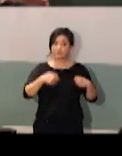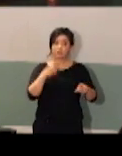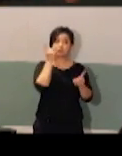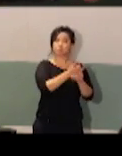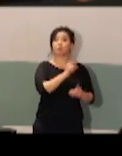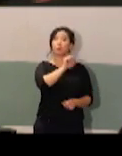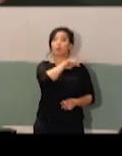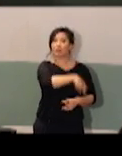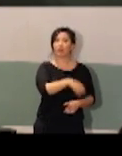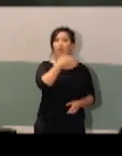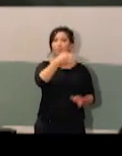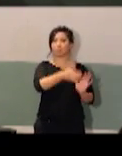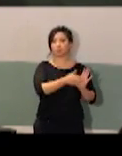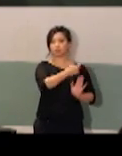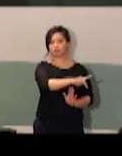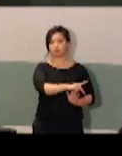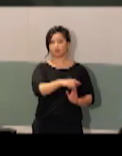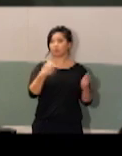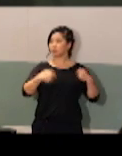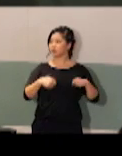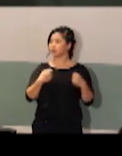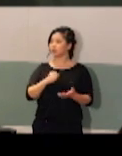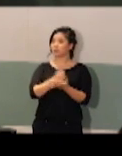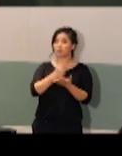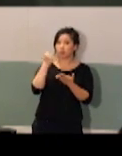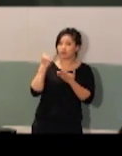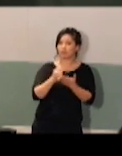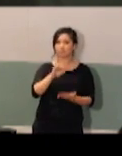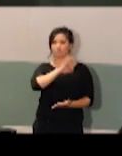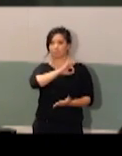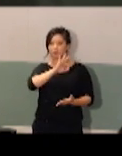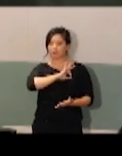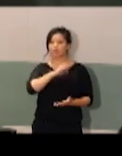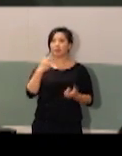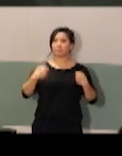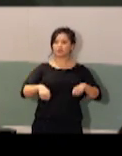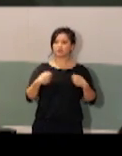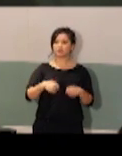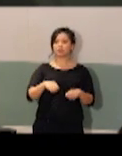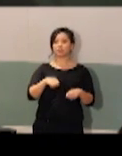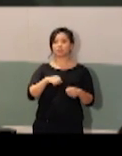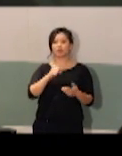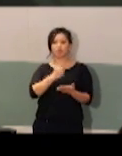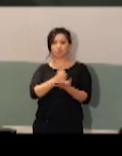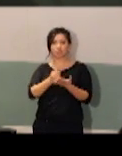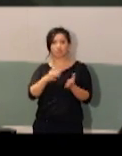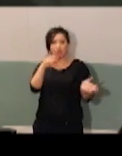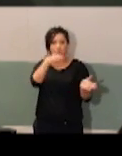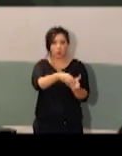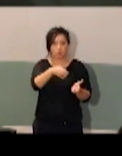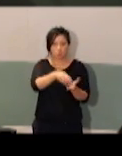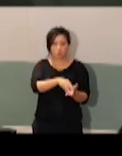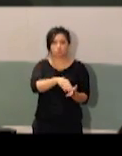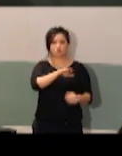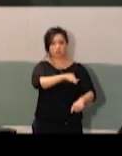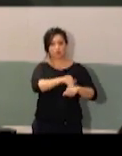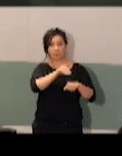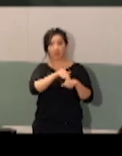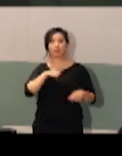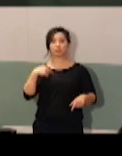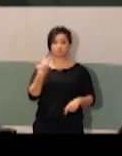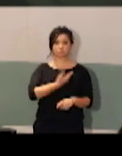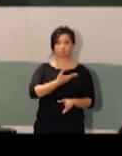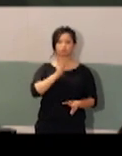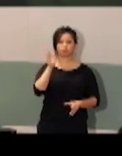fazendo. Nós temos que ter contratação de policiais e chamar concursados, sim, mas nós aprovamos lá no Congresso 3